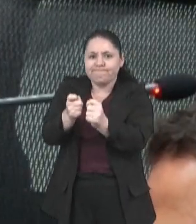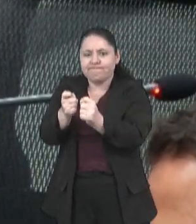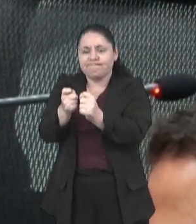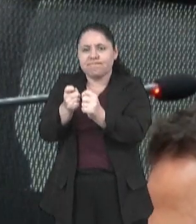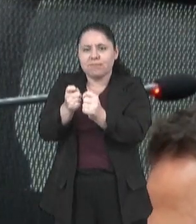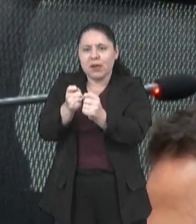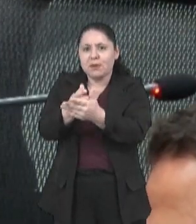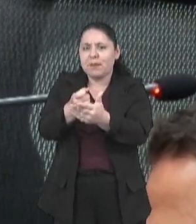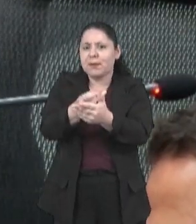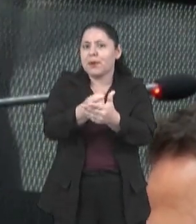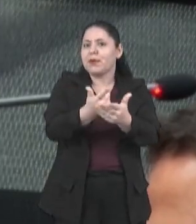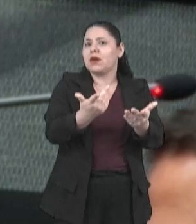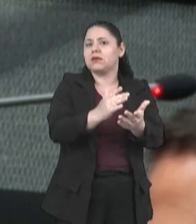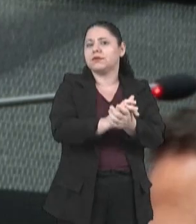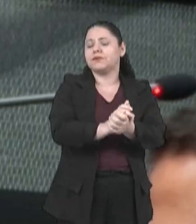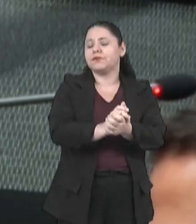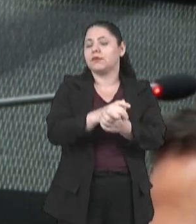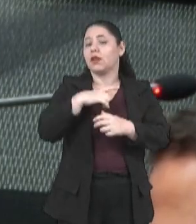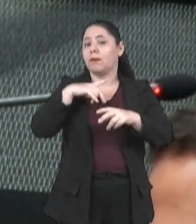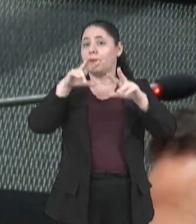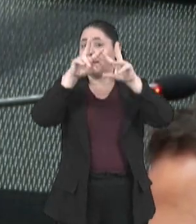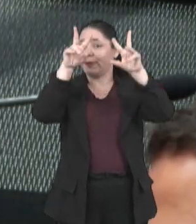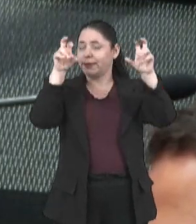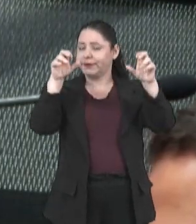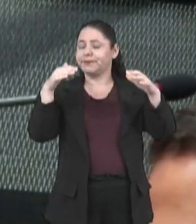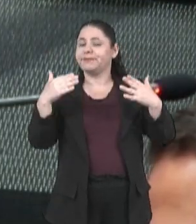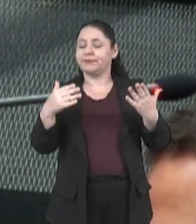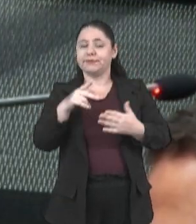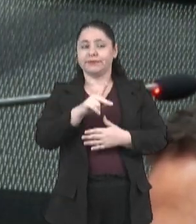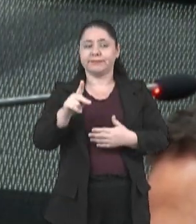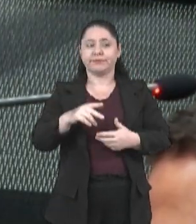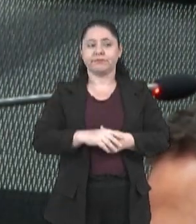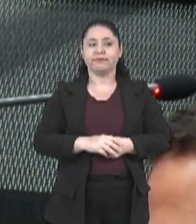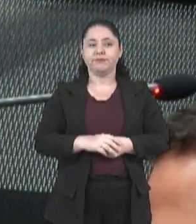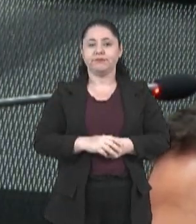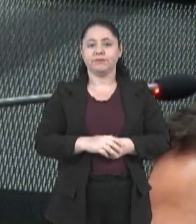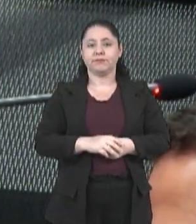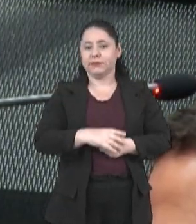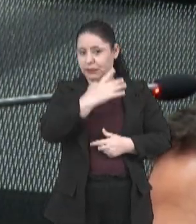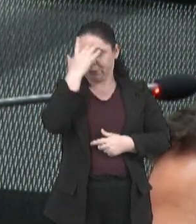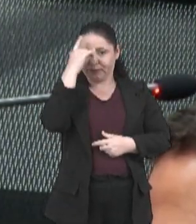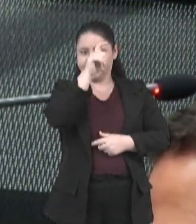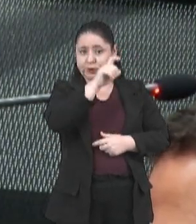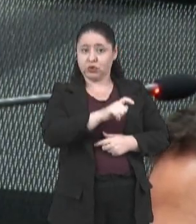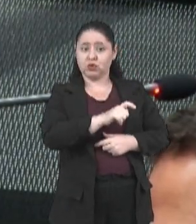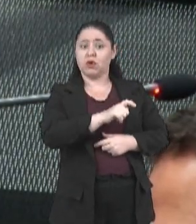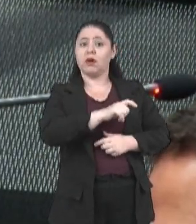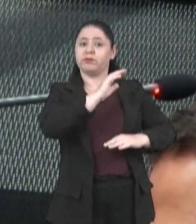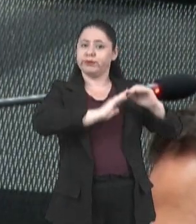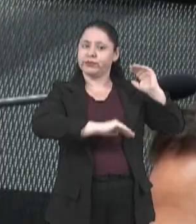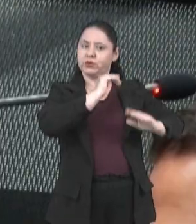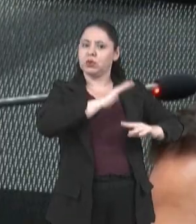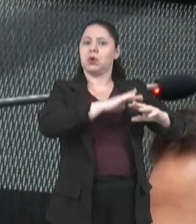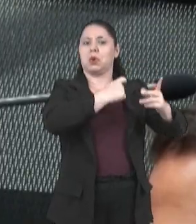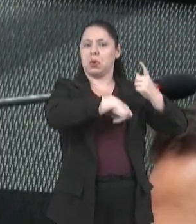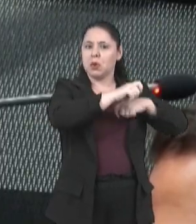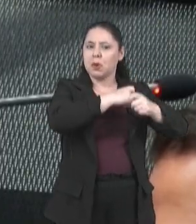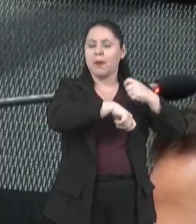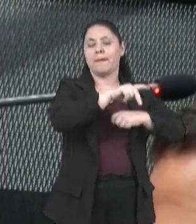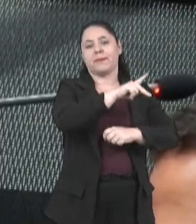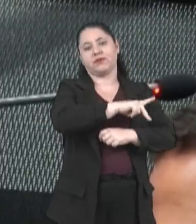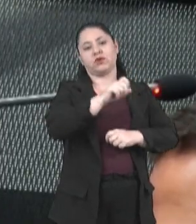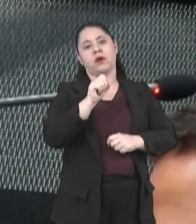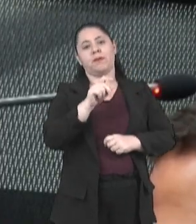despesa. Tem uma matéria, senhor presidente, de um economista respeitado,